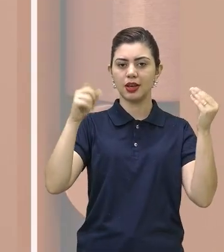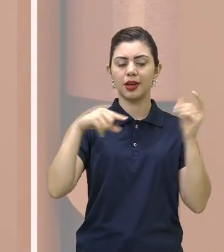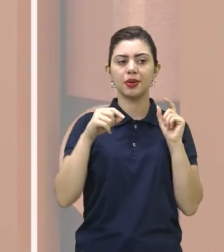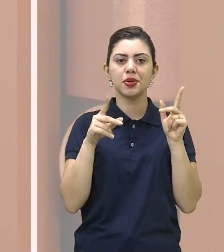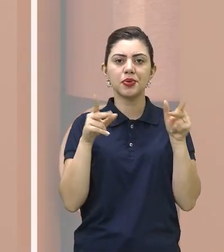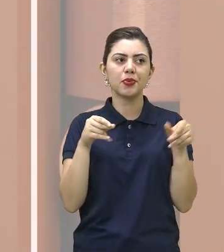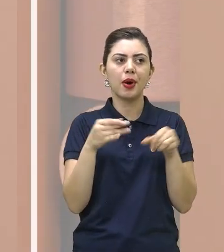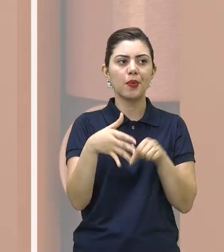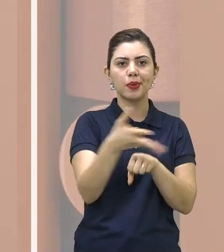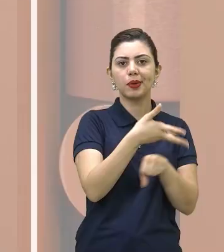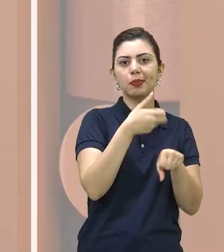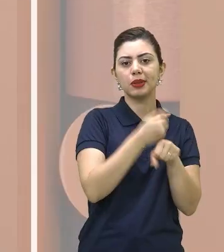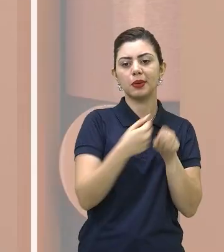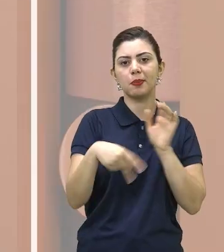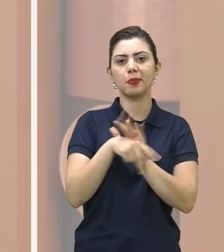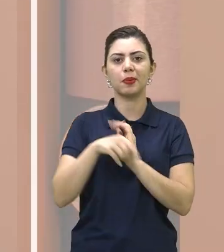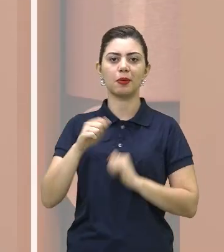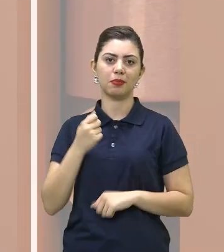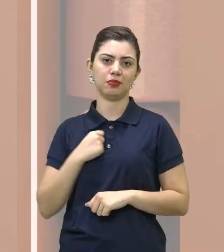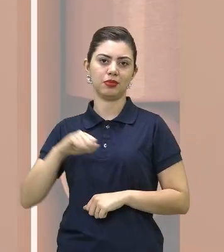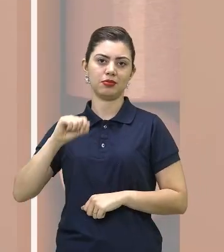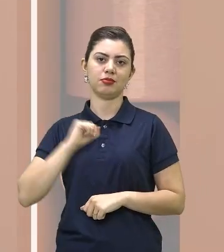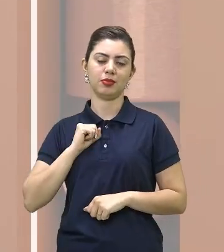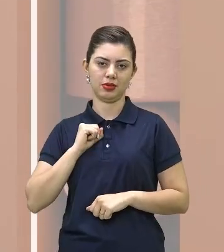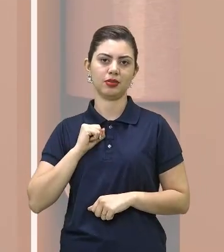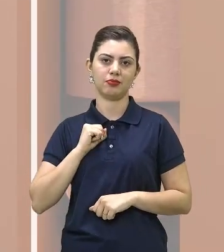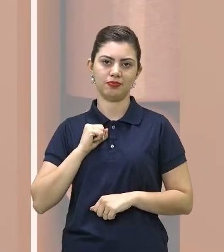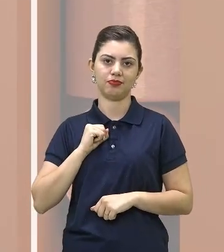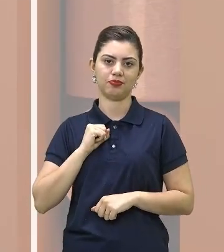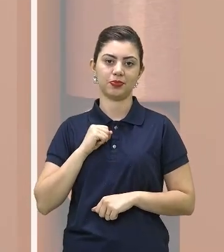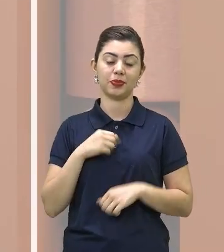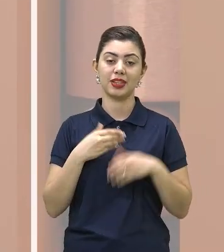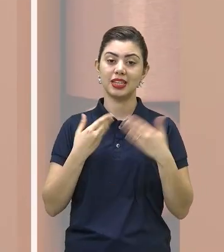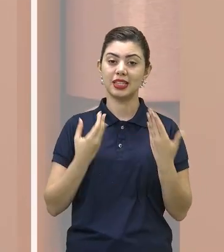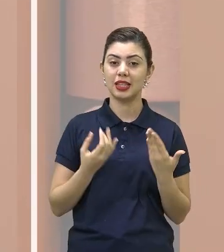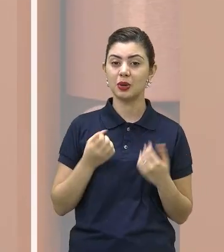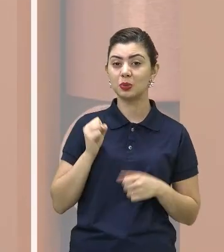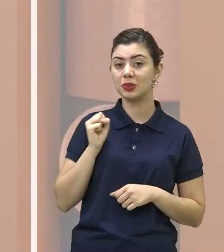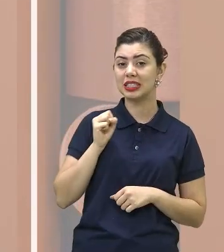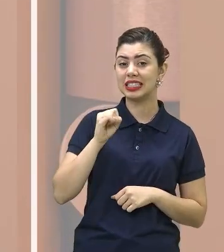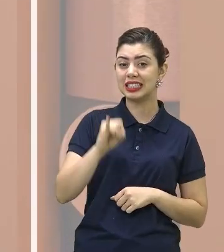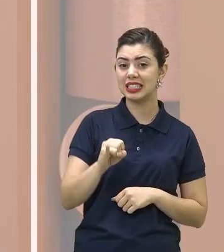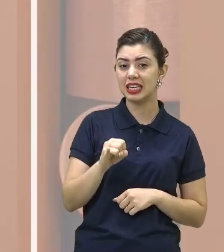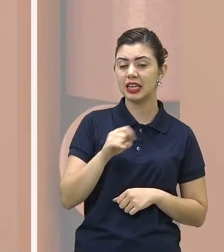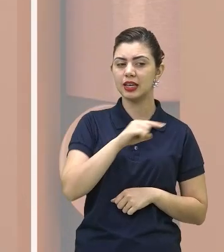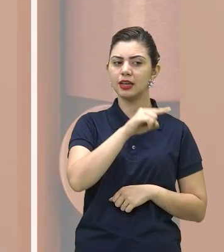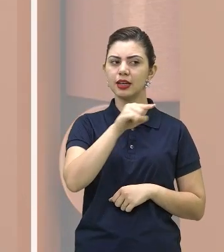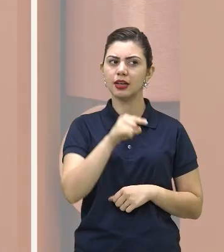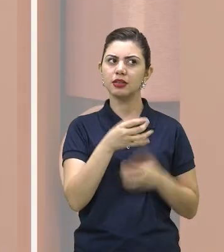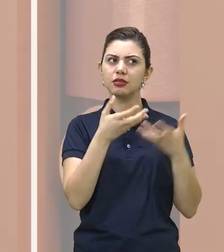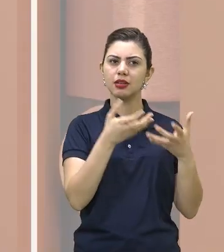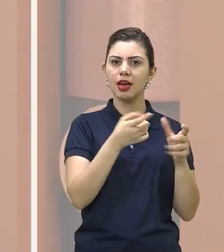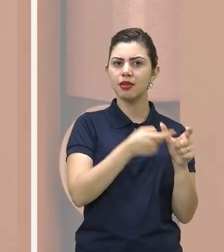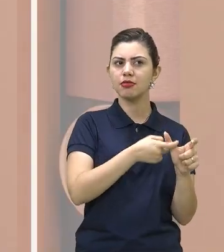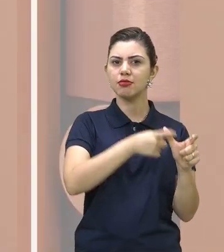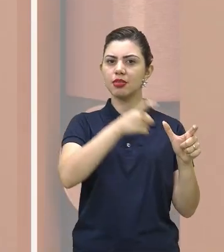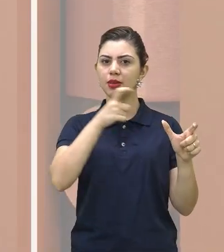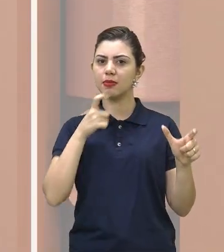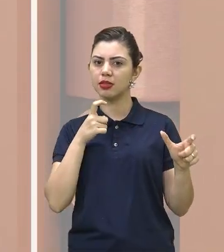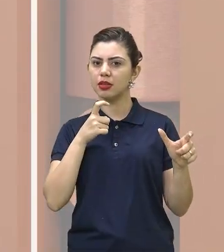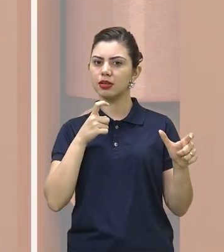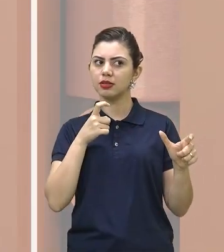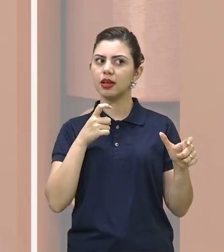tá? Então, ali dos espanhóis. Então, se eles começam a pensar em independência,